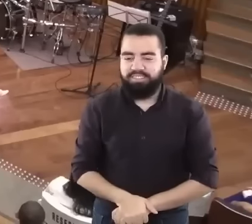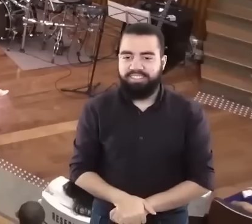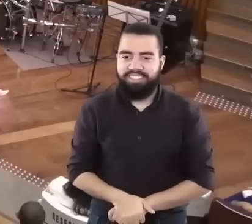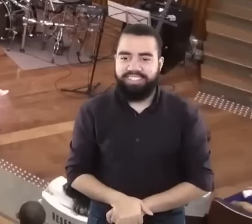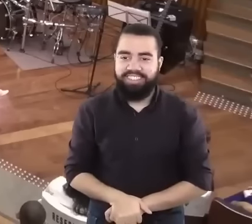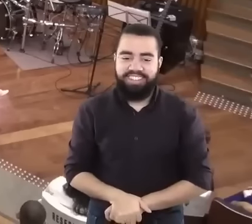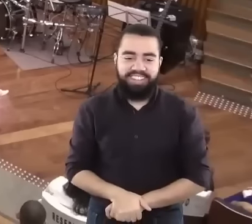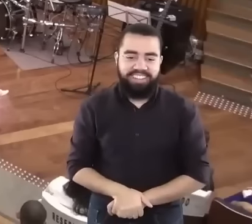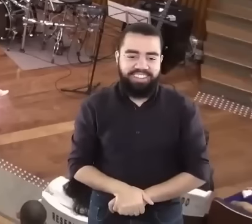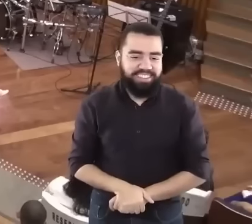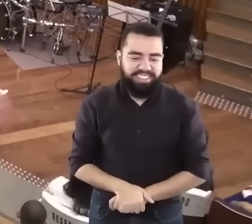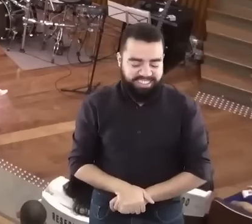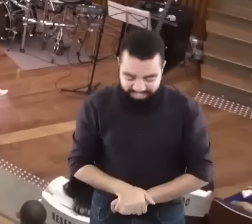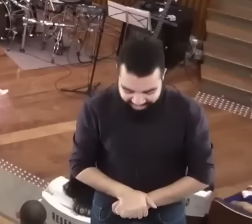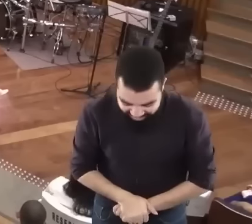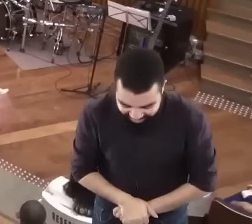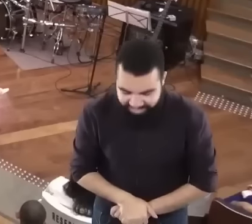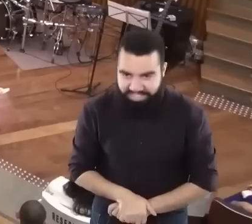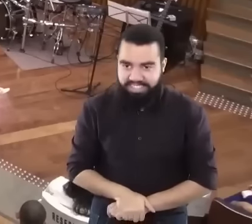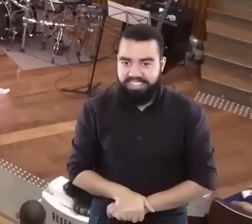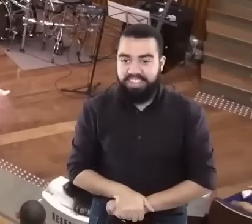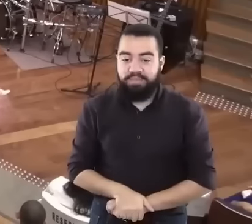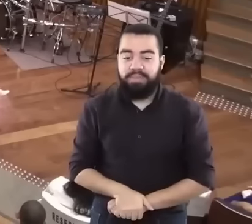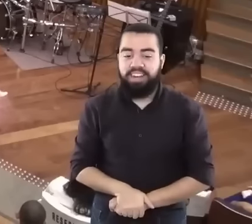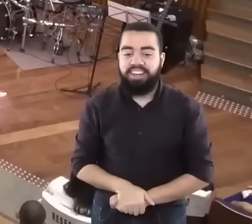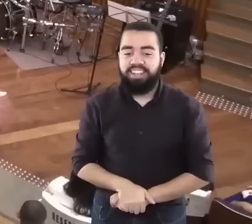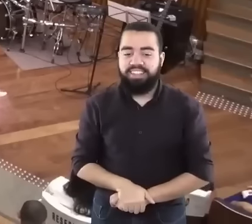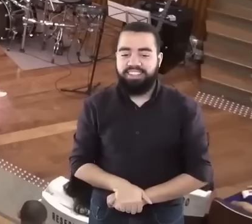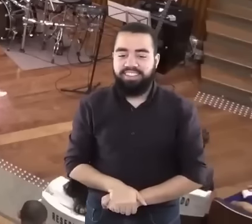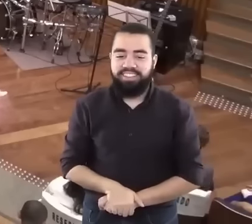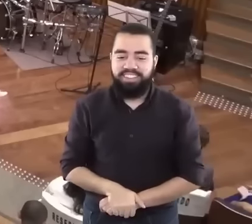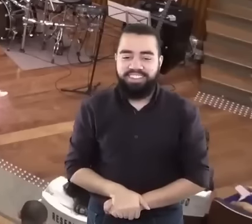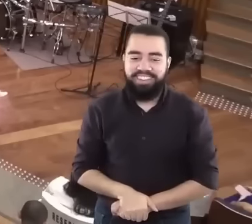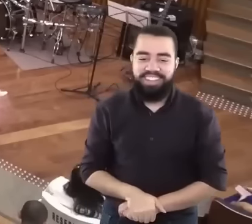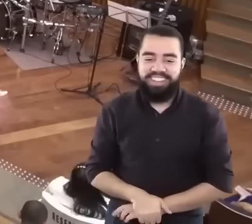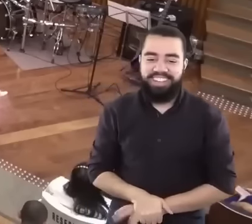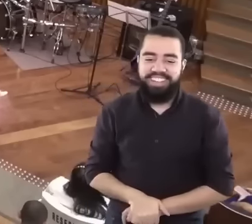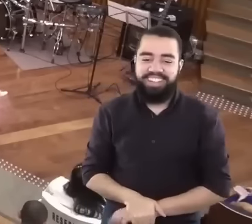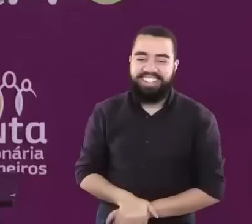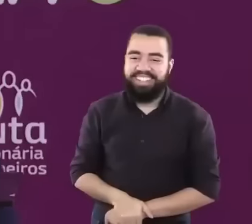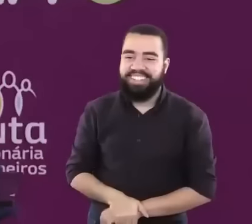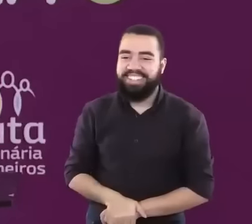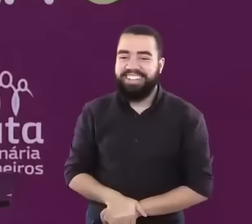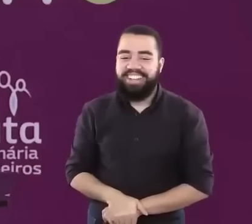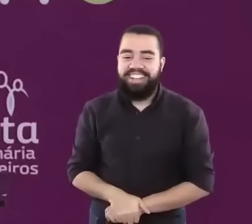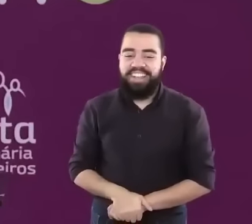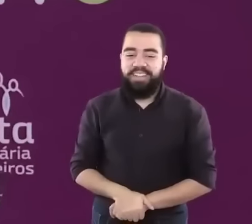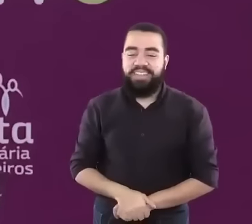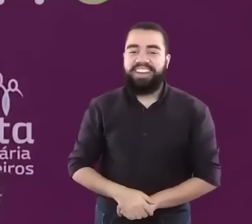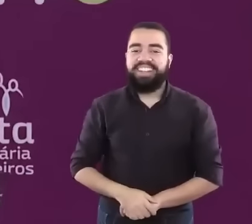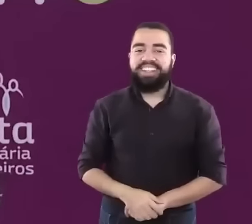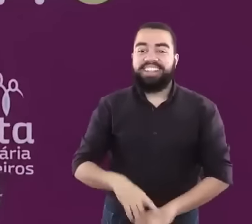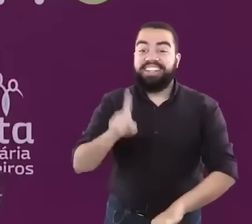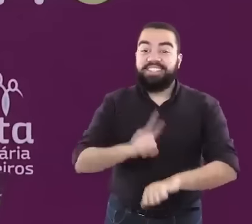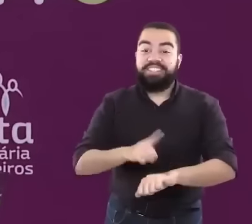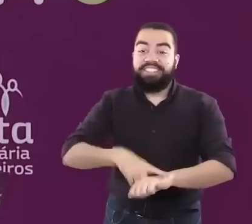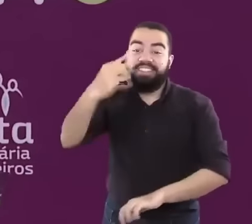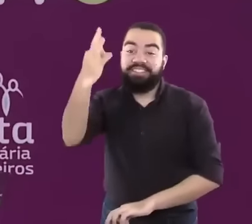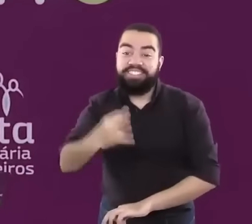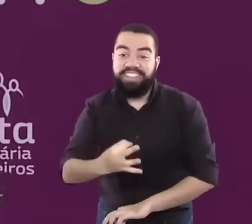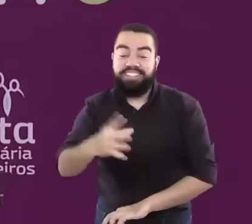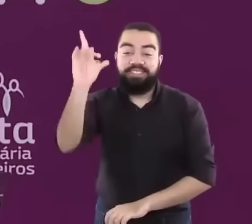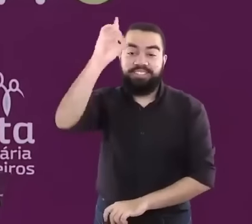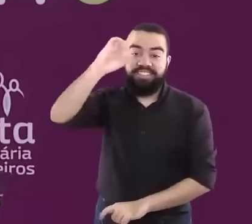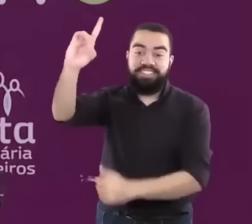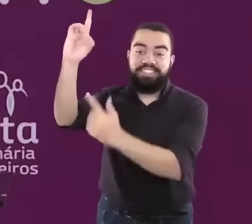é de Deus que procede a justiça o nosso direito e ele pode ter certeza que na hora certa ele vai revelar